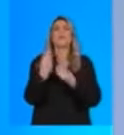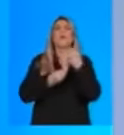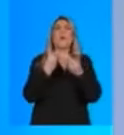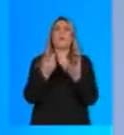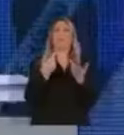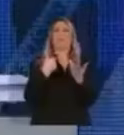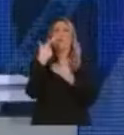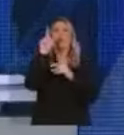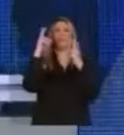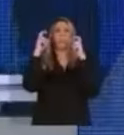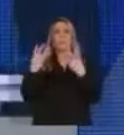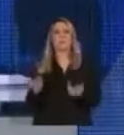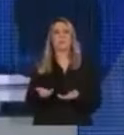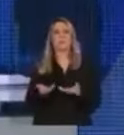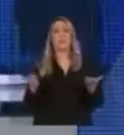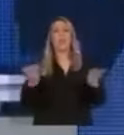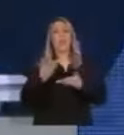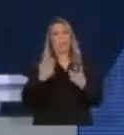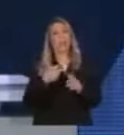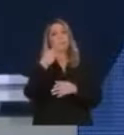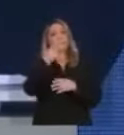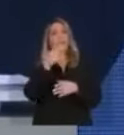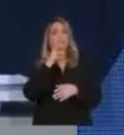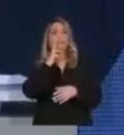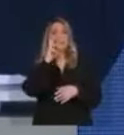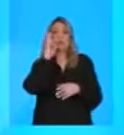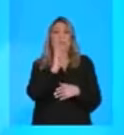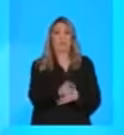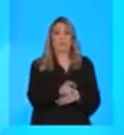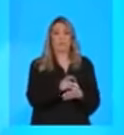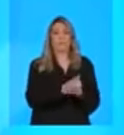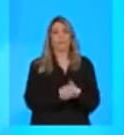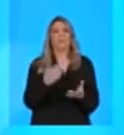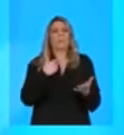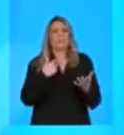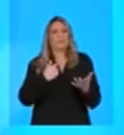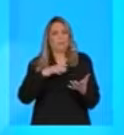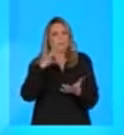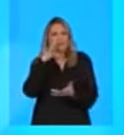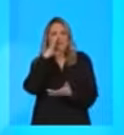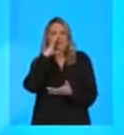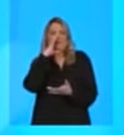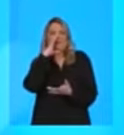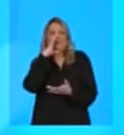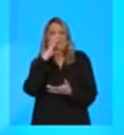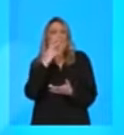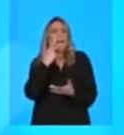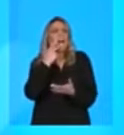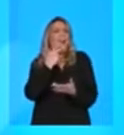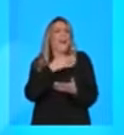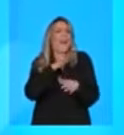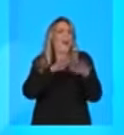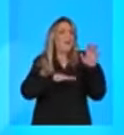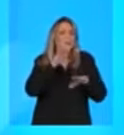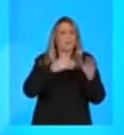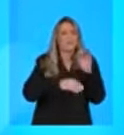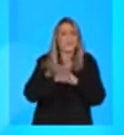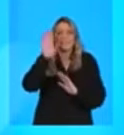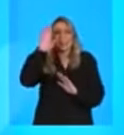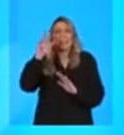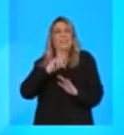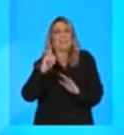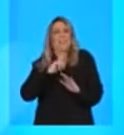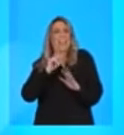pergunta Flávio bolsonaro mais um minuto para a tréplica eu fico impressionado como alguns candidatos T solução para tudo